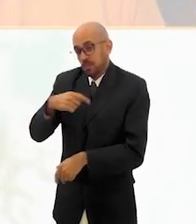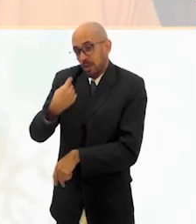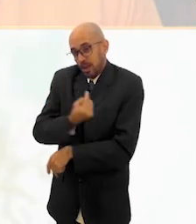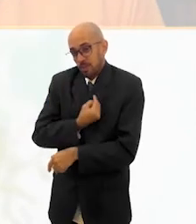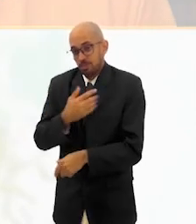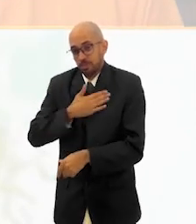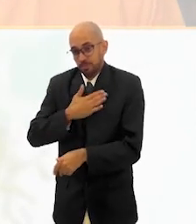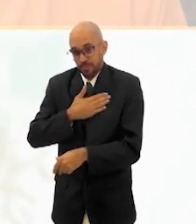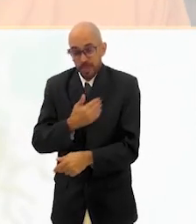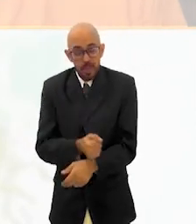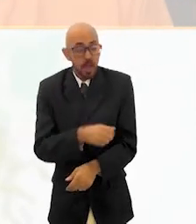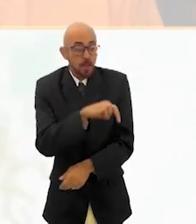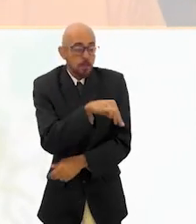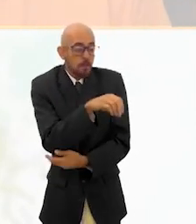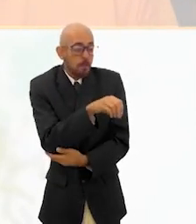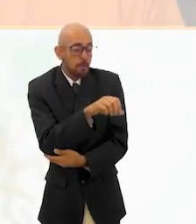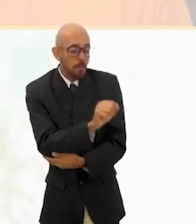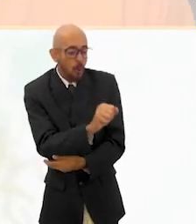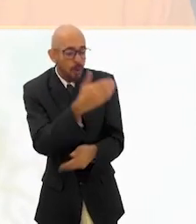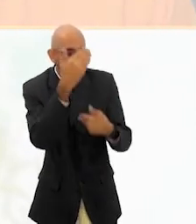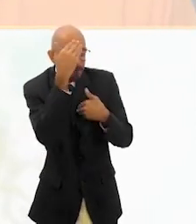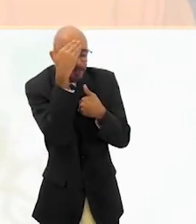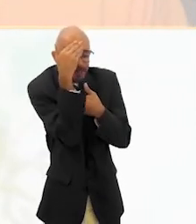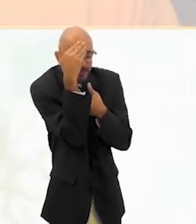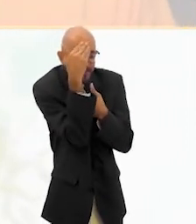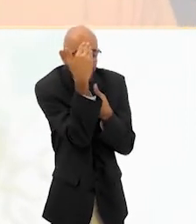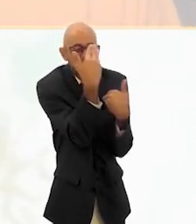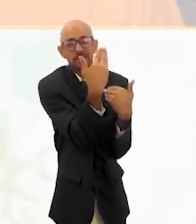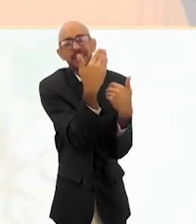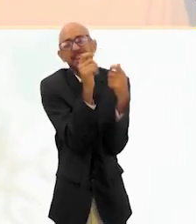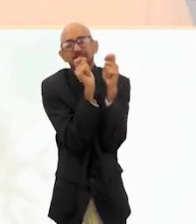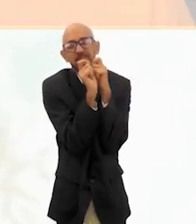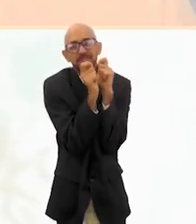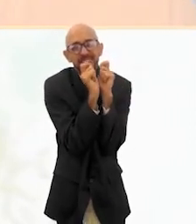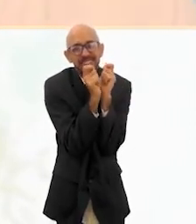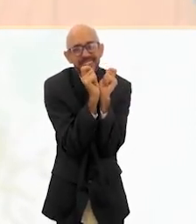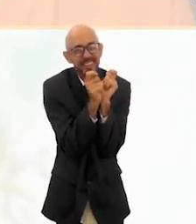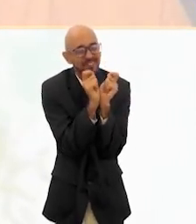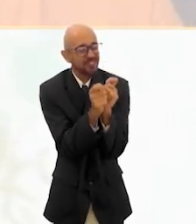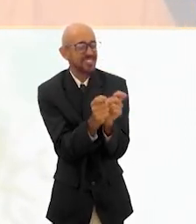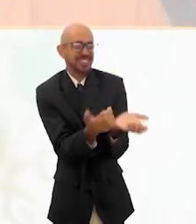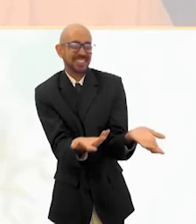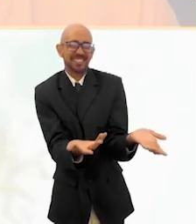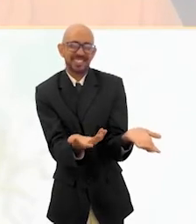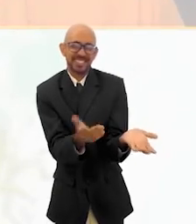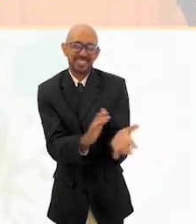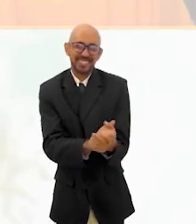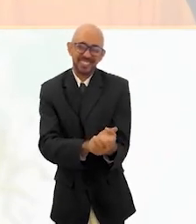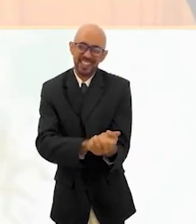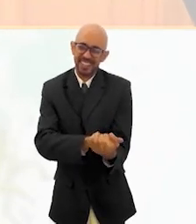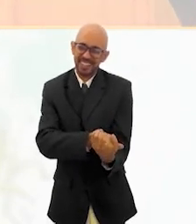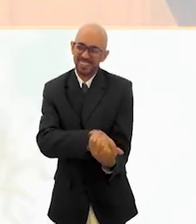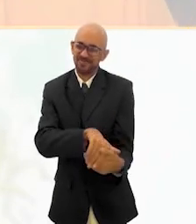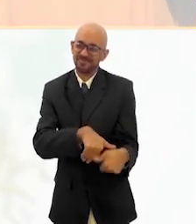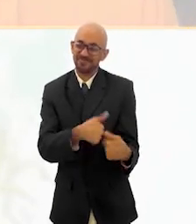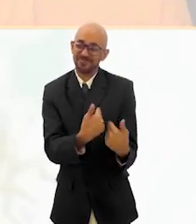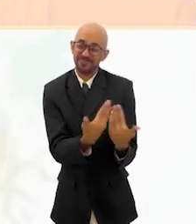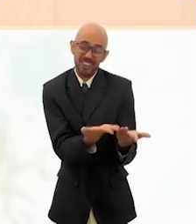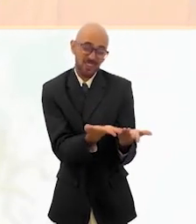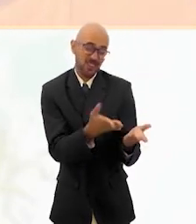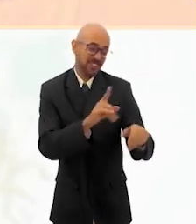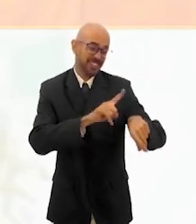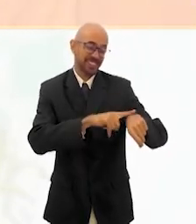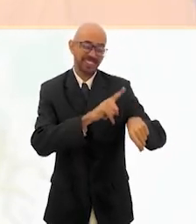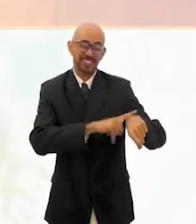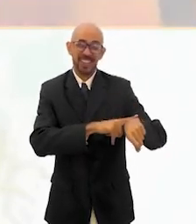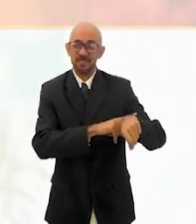mundo, né? E Moa, Portugal, muito no meio, obrigada quando a gente pela falou da cozinha. entrevista. Ah, então Muito. tá, já o tempo Porque estourou. o